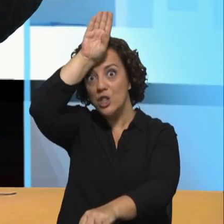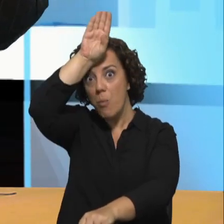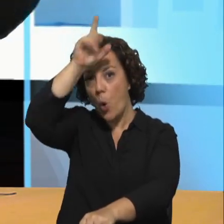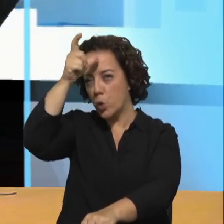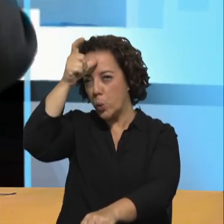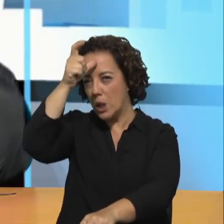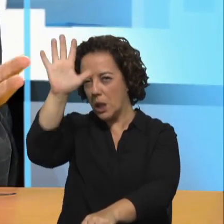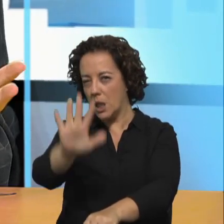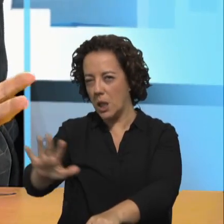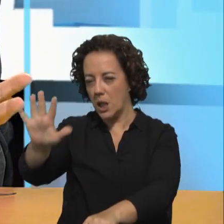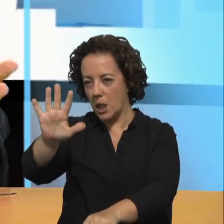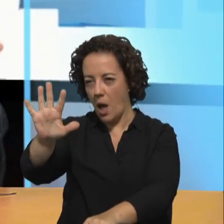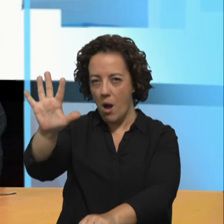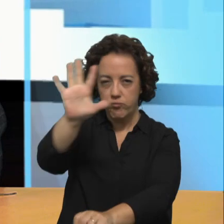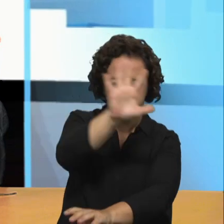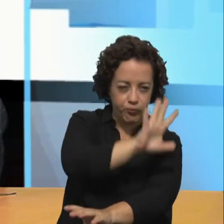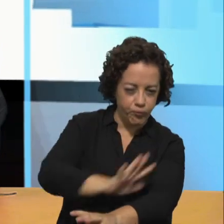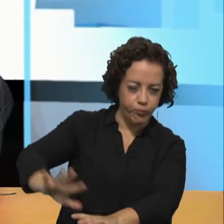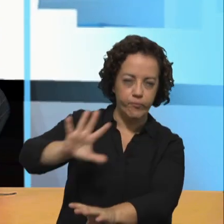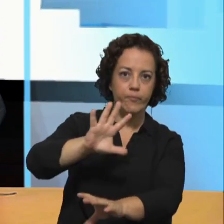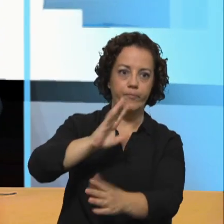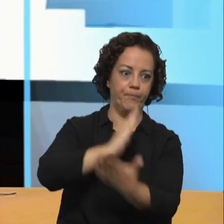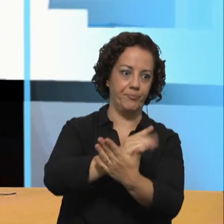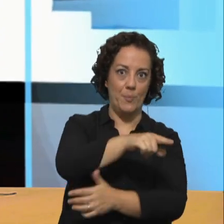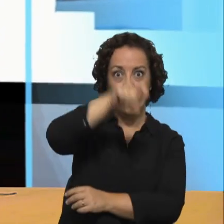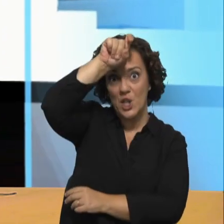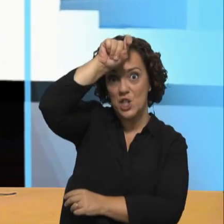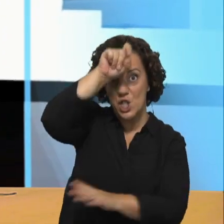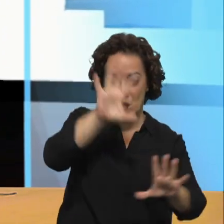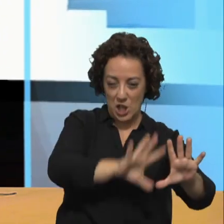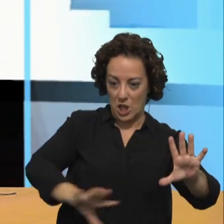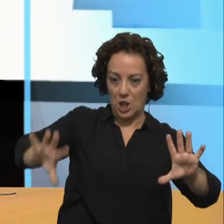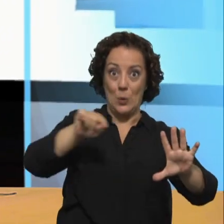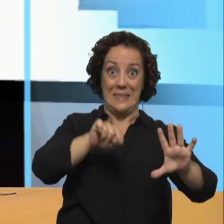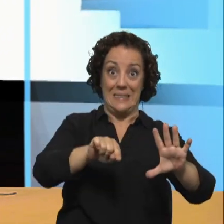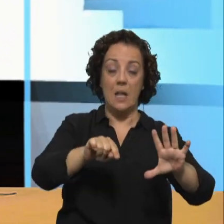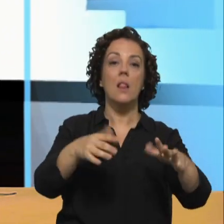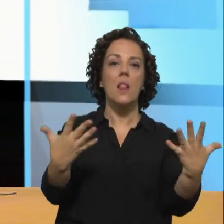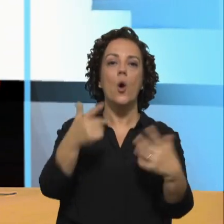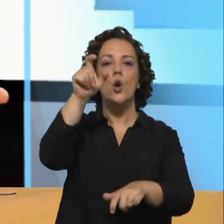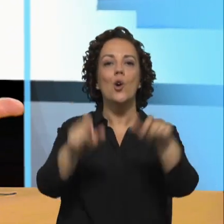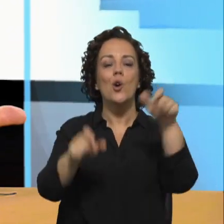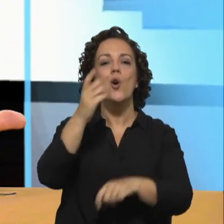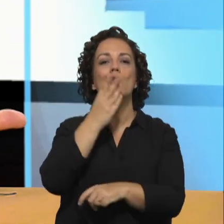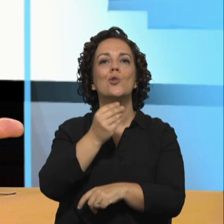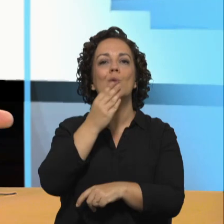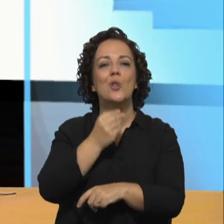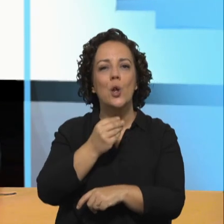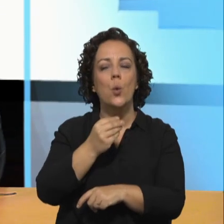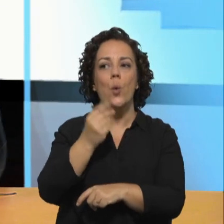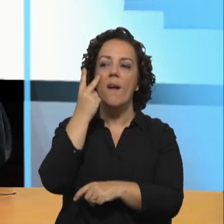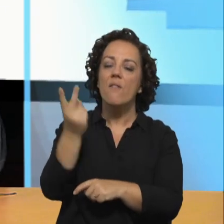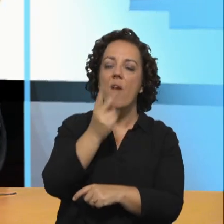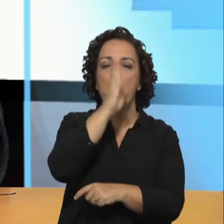zona oriental até ao Egito. Aí, naturalmente, a vivência judaica era mais difícil. Mas